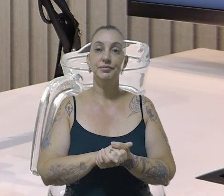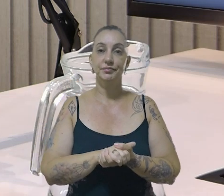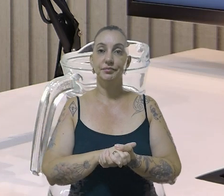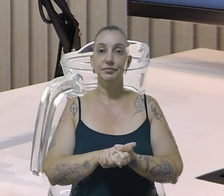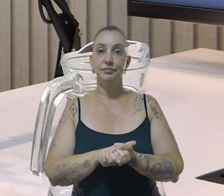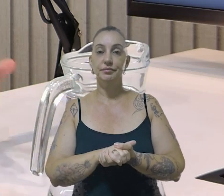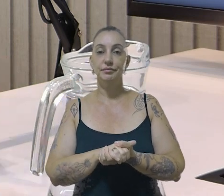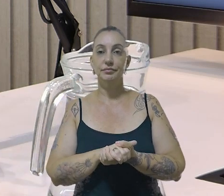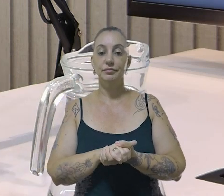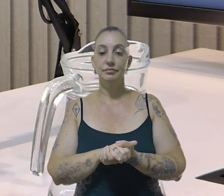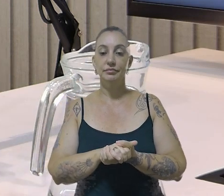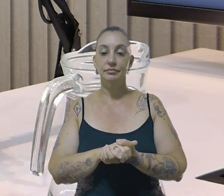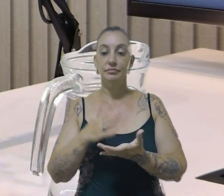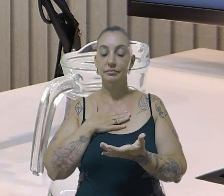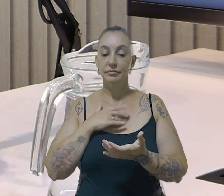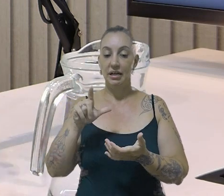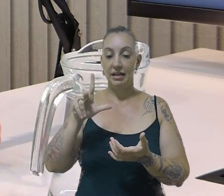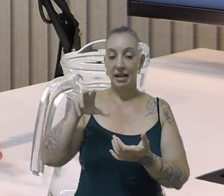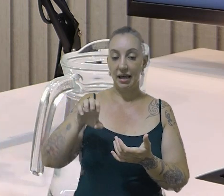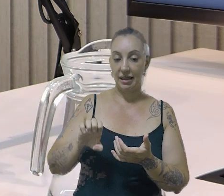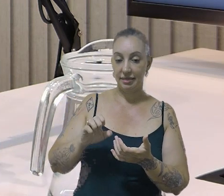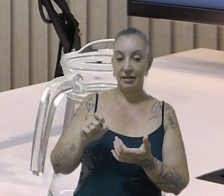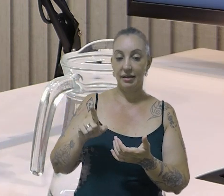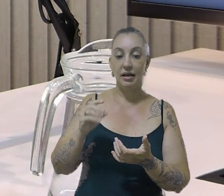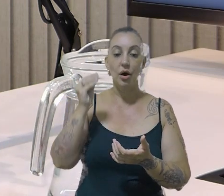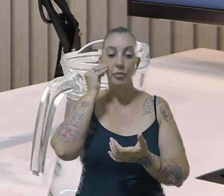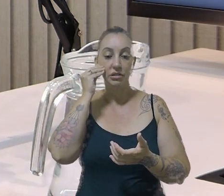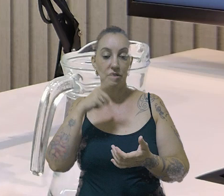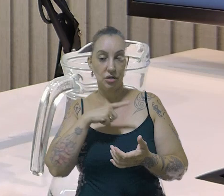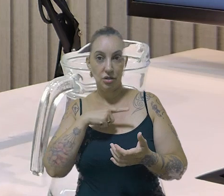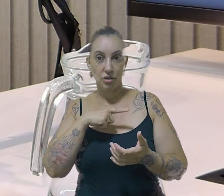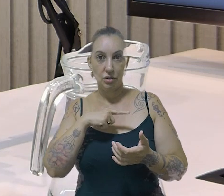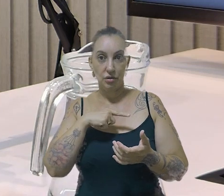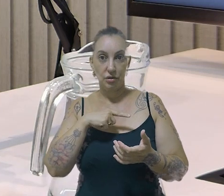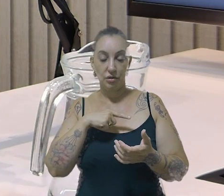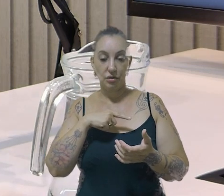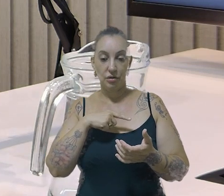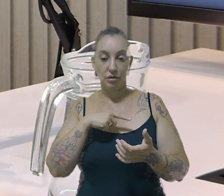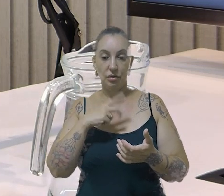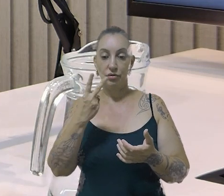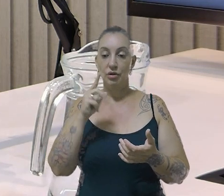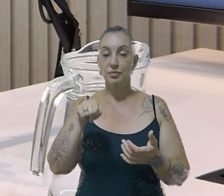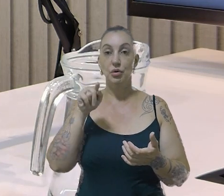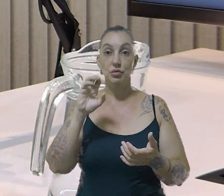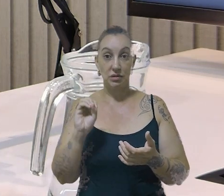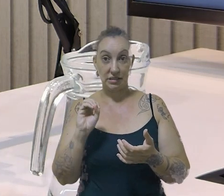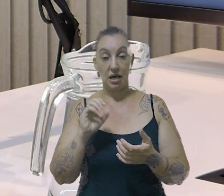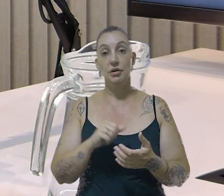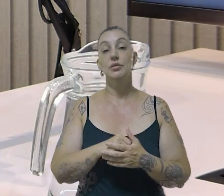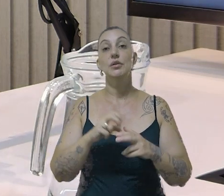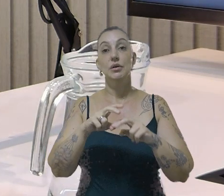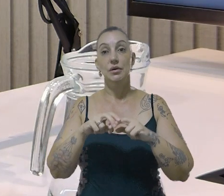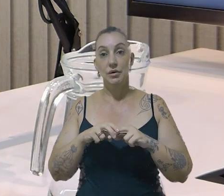e eu e a Leilane até tivemos a oportunidade de fazer um B 2.0 que a gente chama porque devido a uma